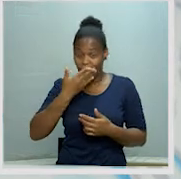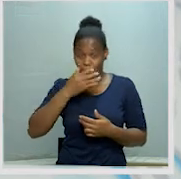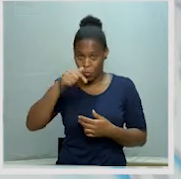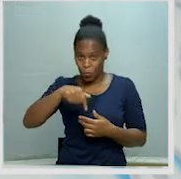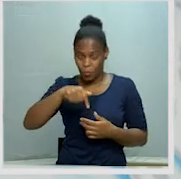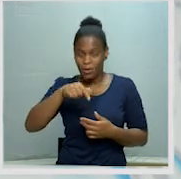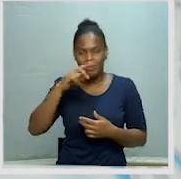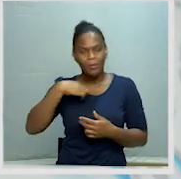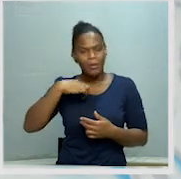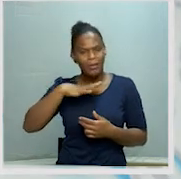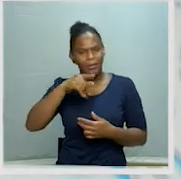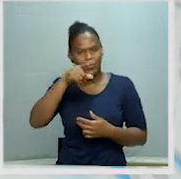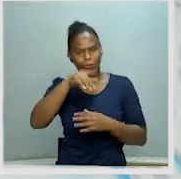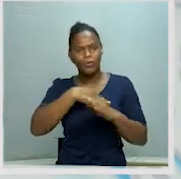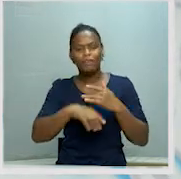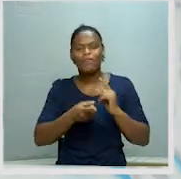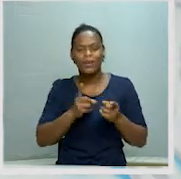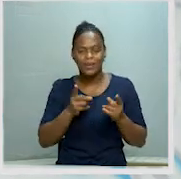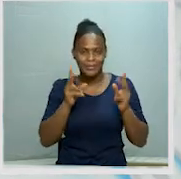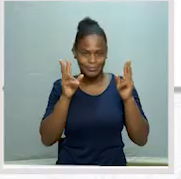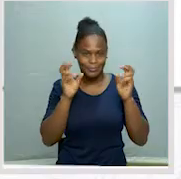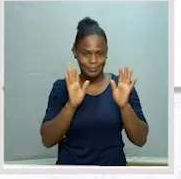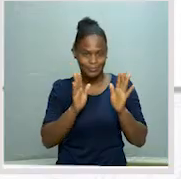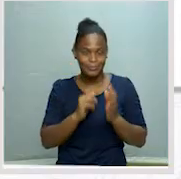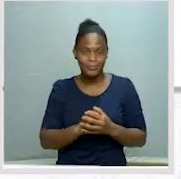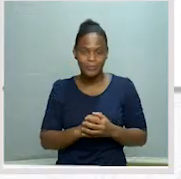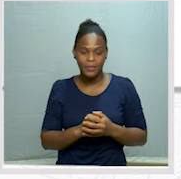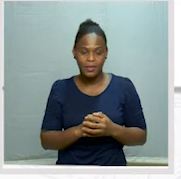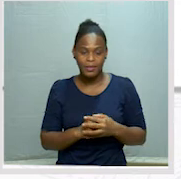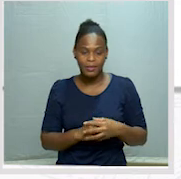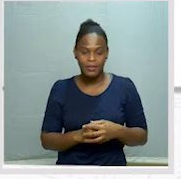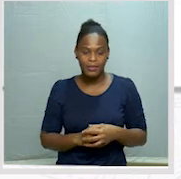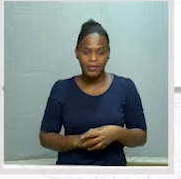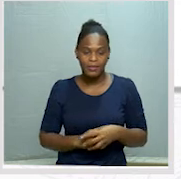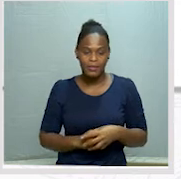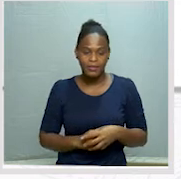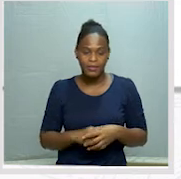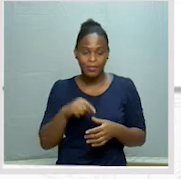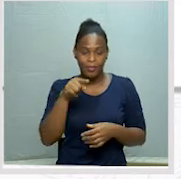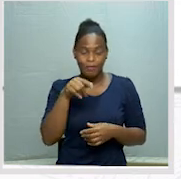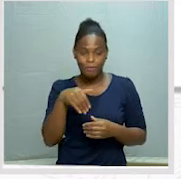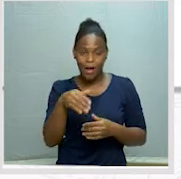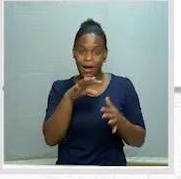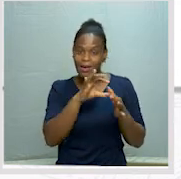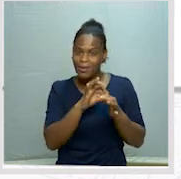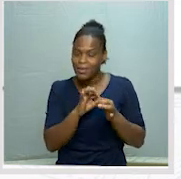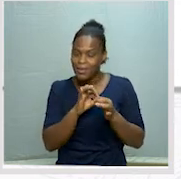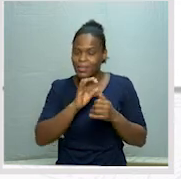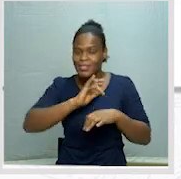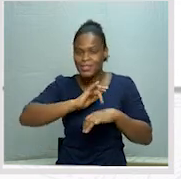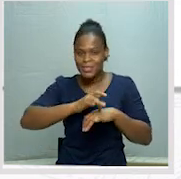estudamos hoje, então eu gostaria que vocês fizessem o seguinte. Vocês vão relacionar